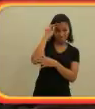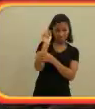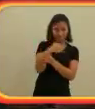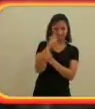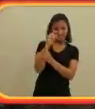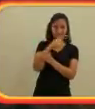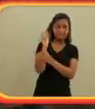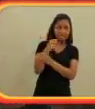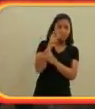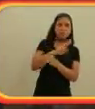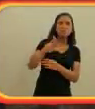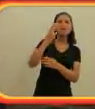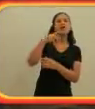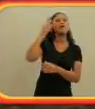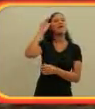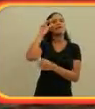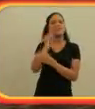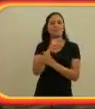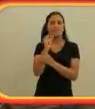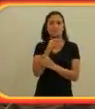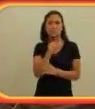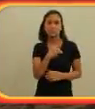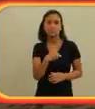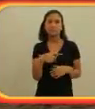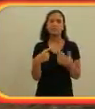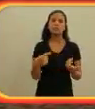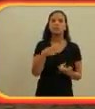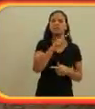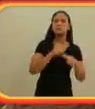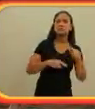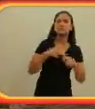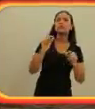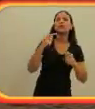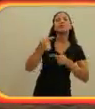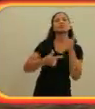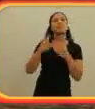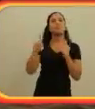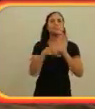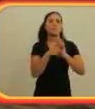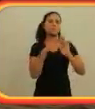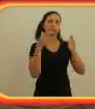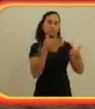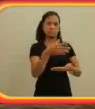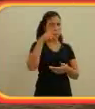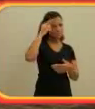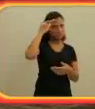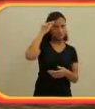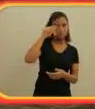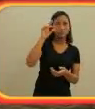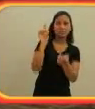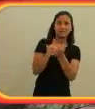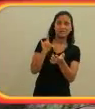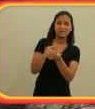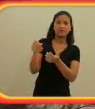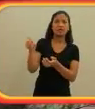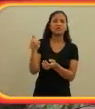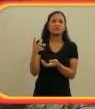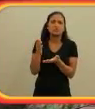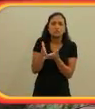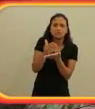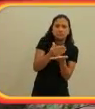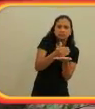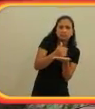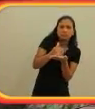mediador na reabilitação. Então, o instrumento de trabalho é o cavalo. Na verdade, ela é dividida em várias